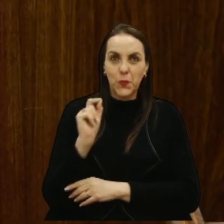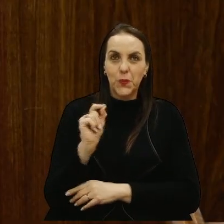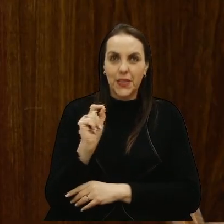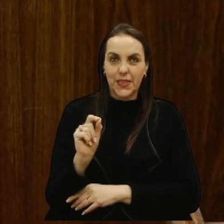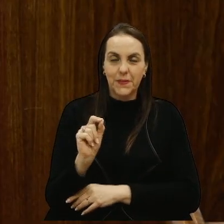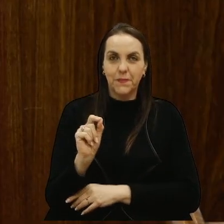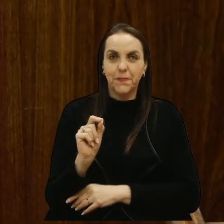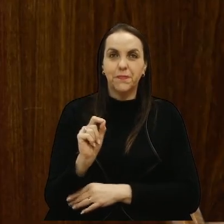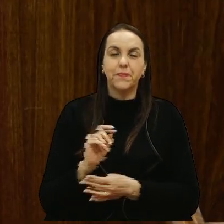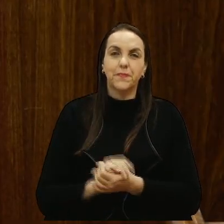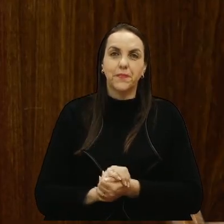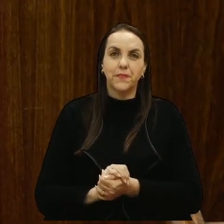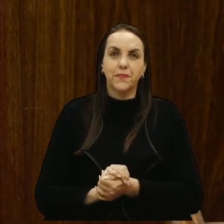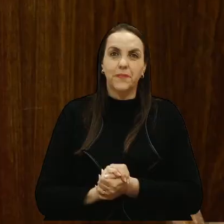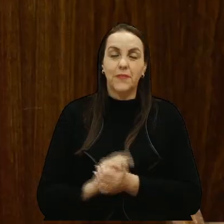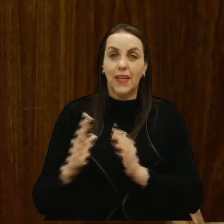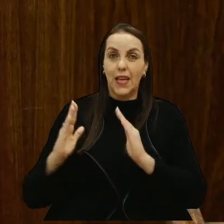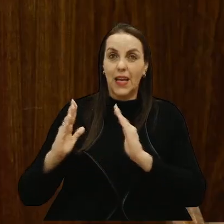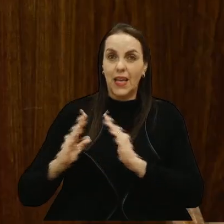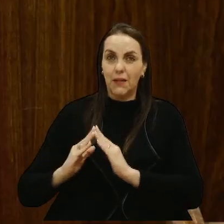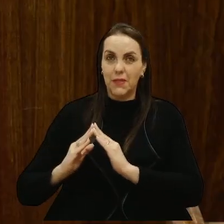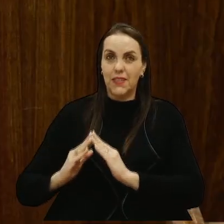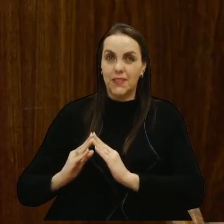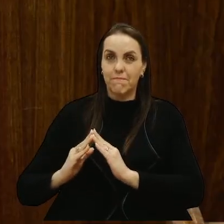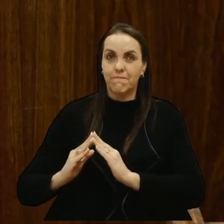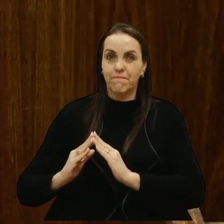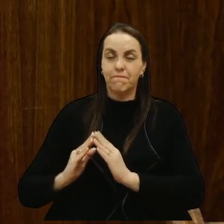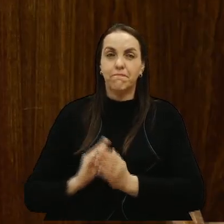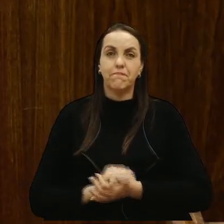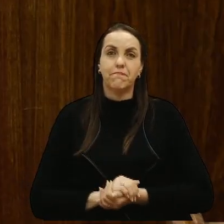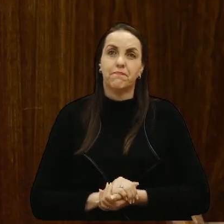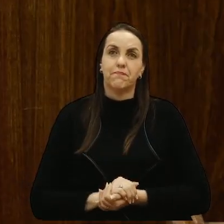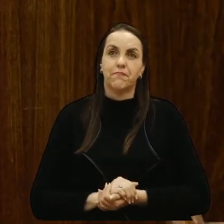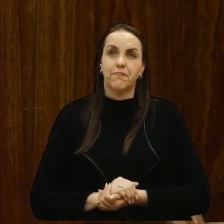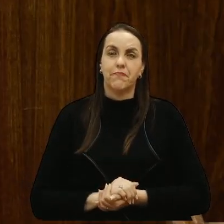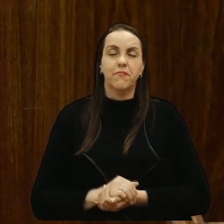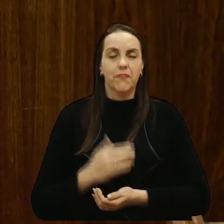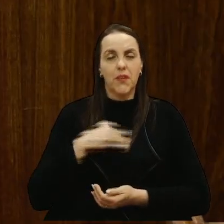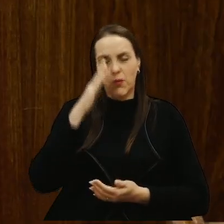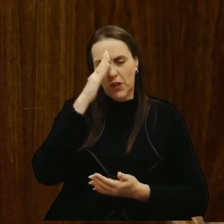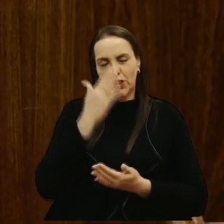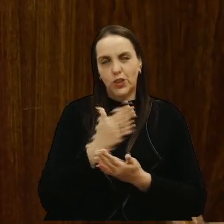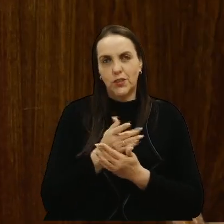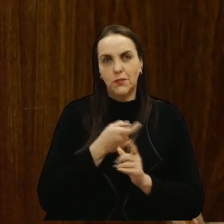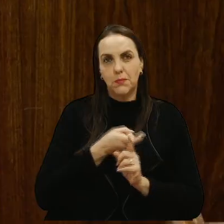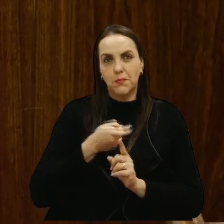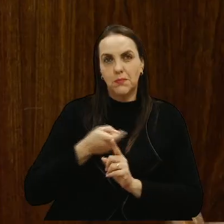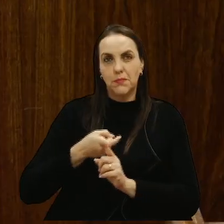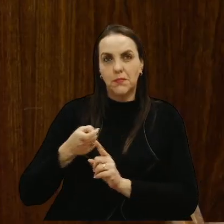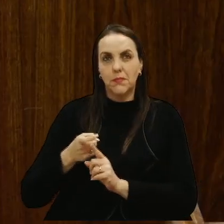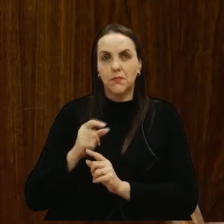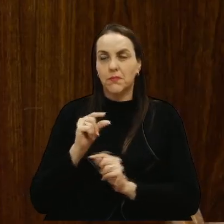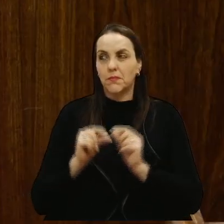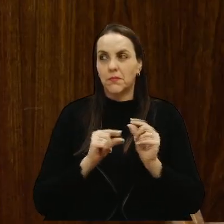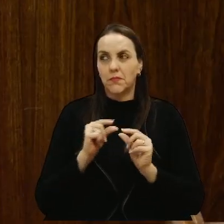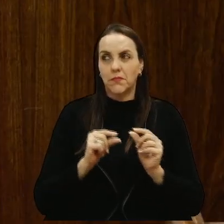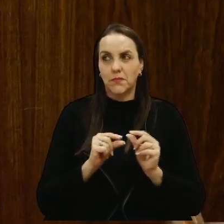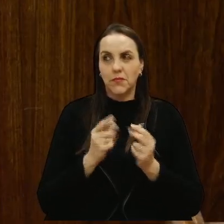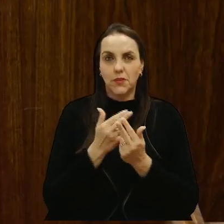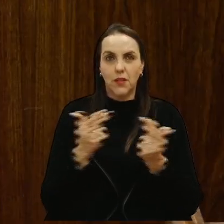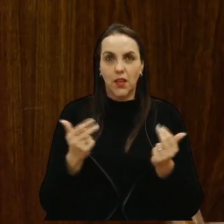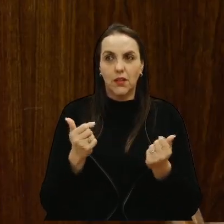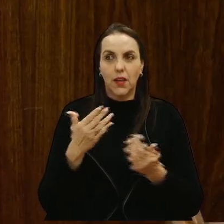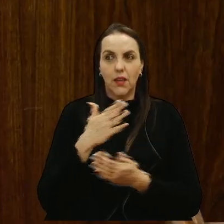essa questão da habitação, né? Eu acho que esses poucos meses teve uma coisa, para